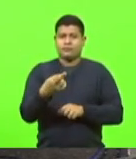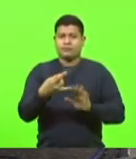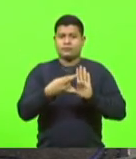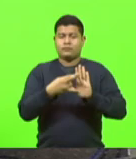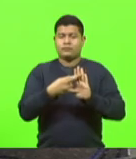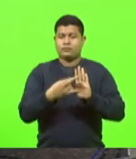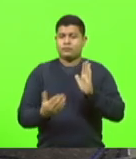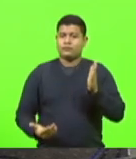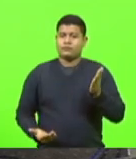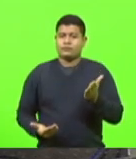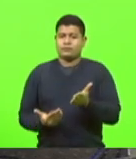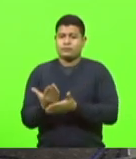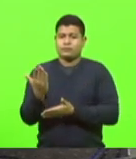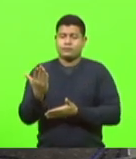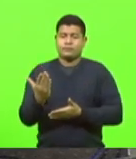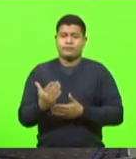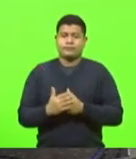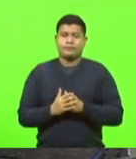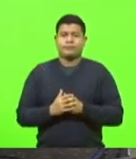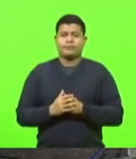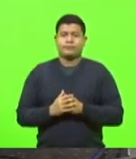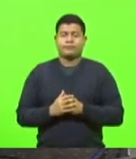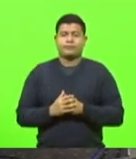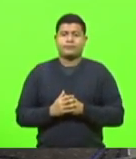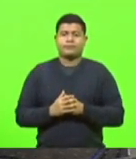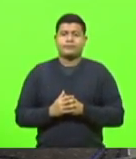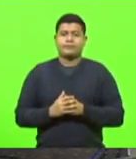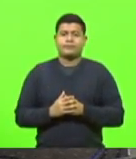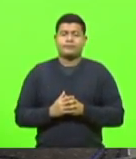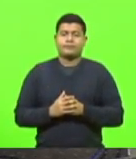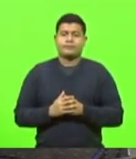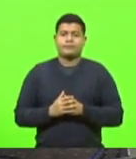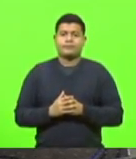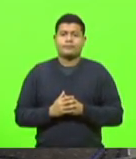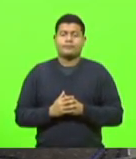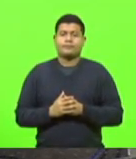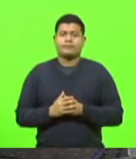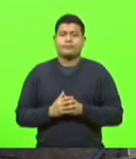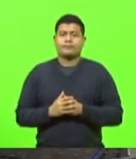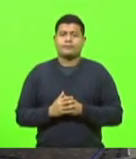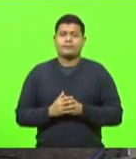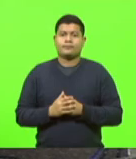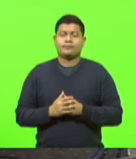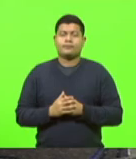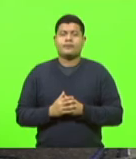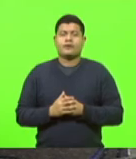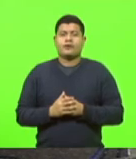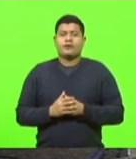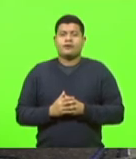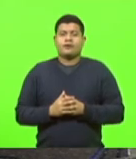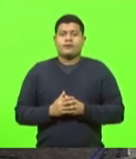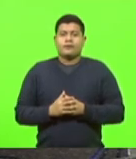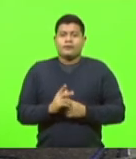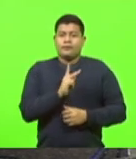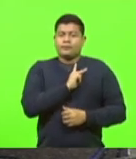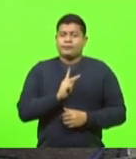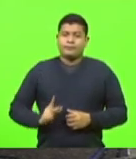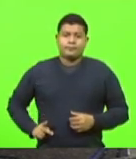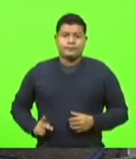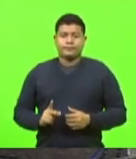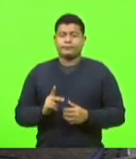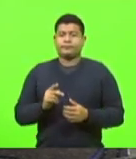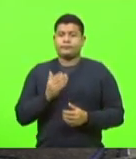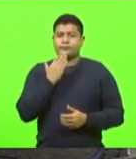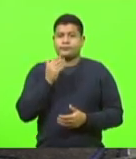Interno, o senhor presidente deu-a por aprovada. Expediente. O senhor presidente